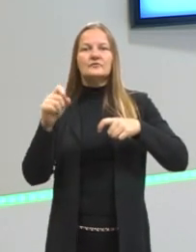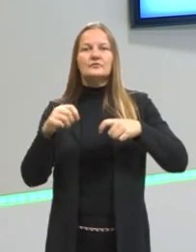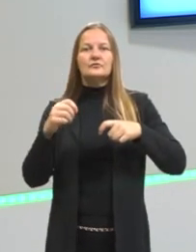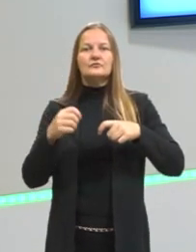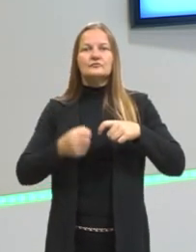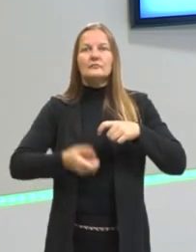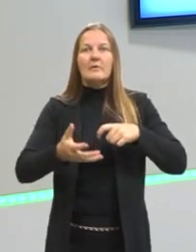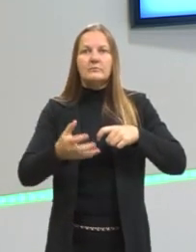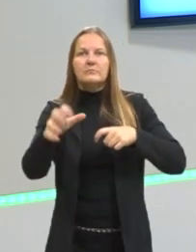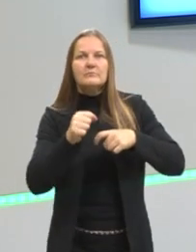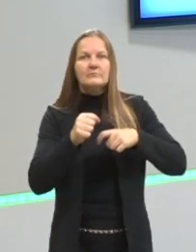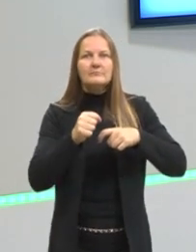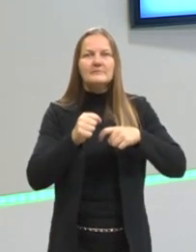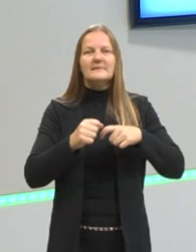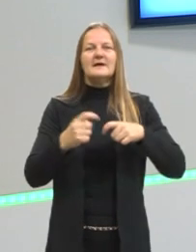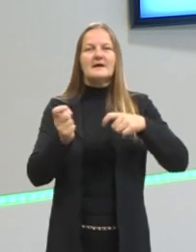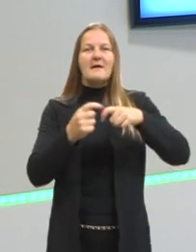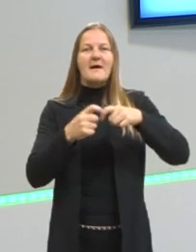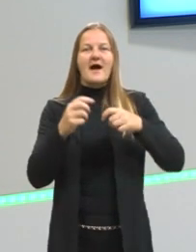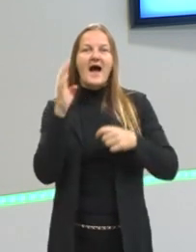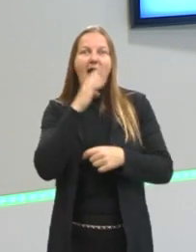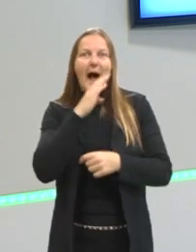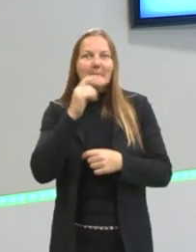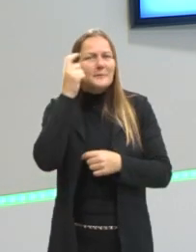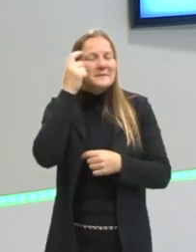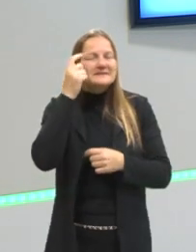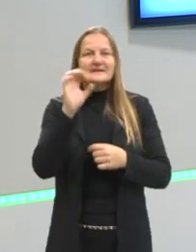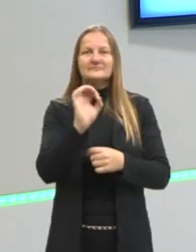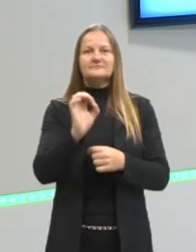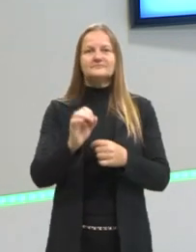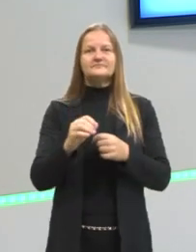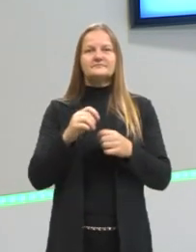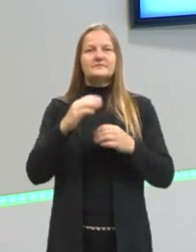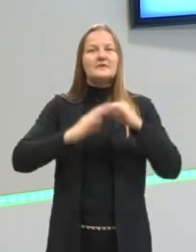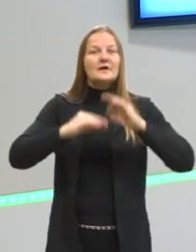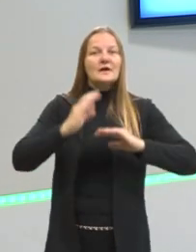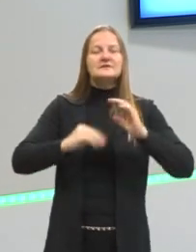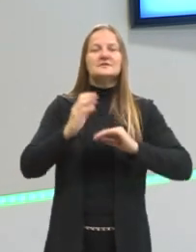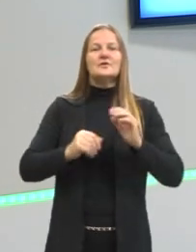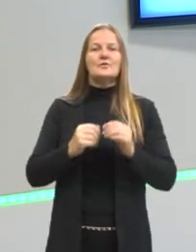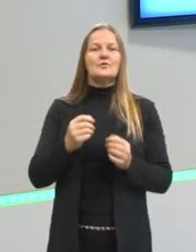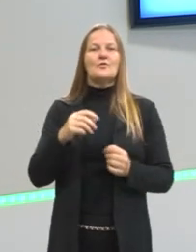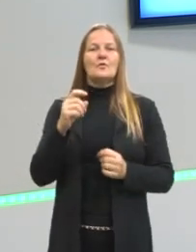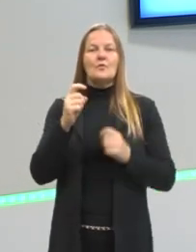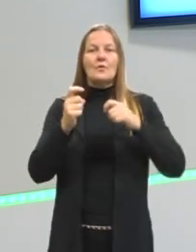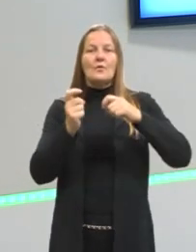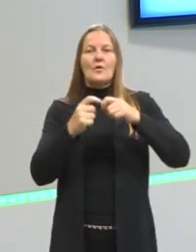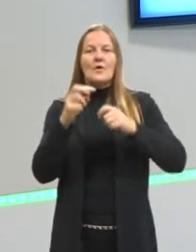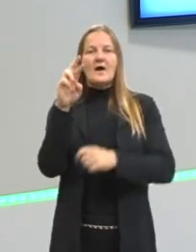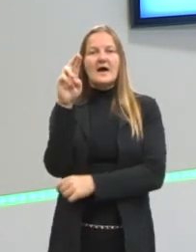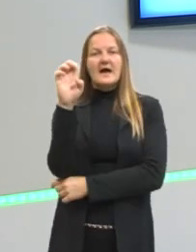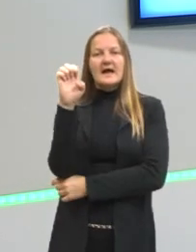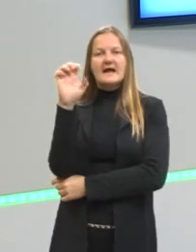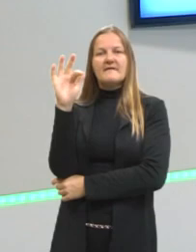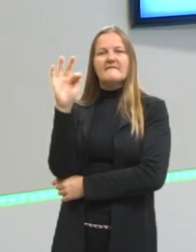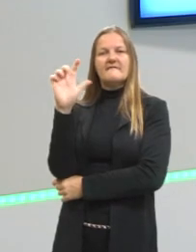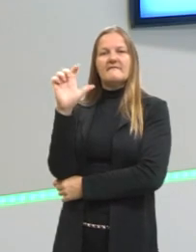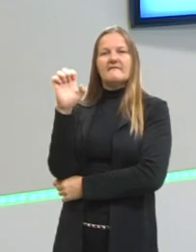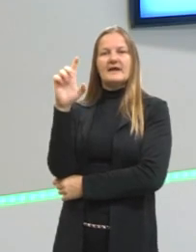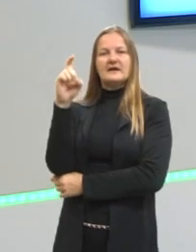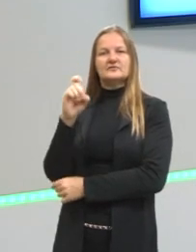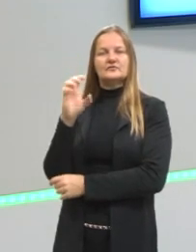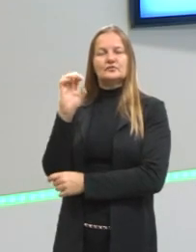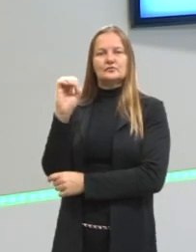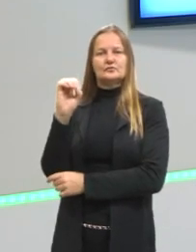tempo de pensar é Reflexo tá tu toma uma atitude uma ação no reflexo então aqui